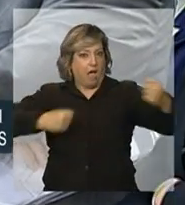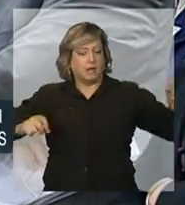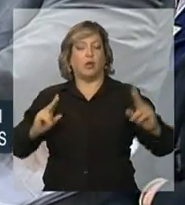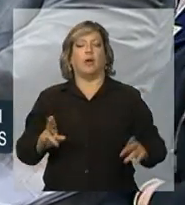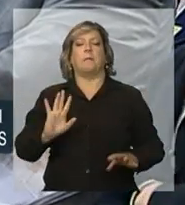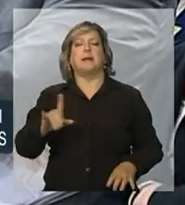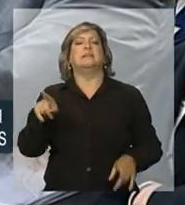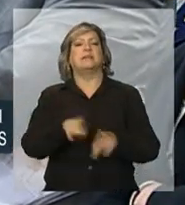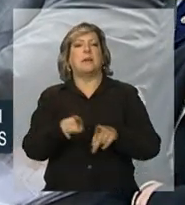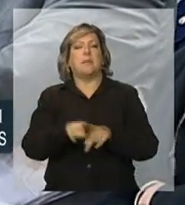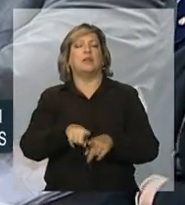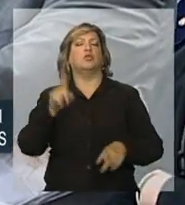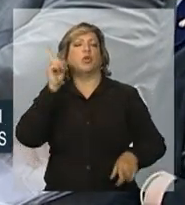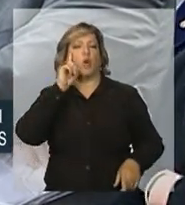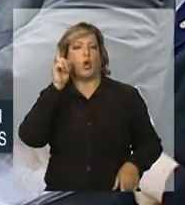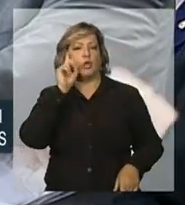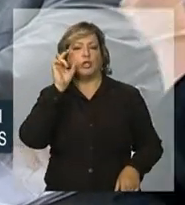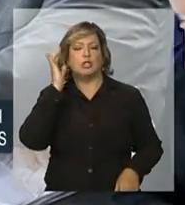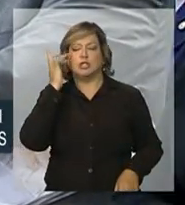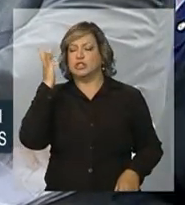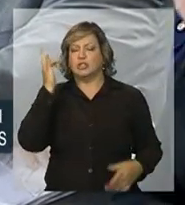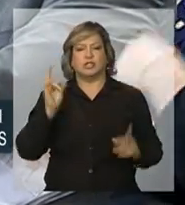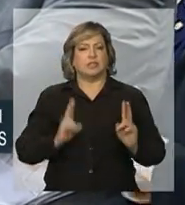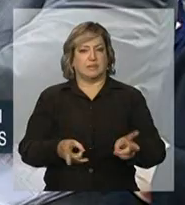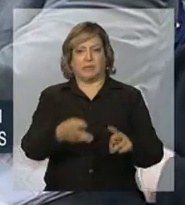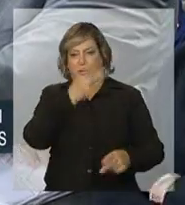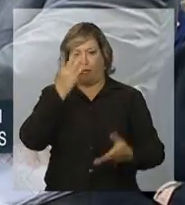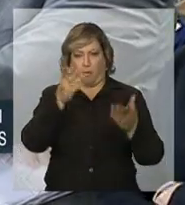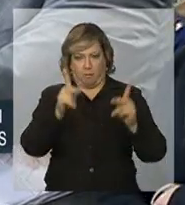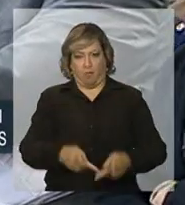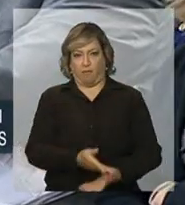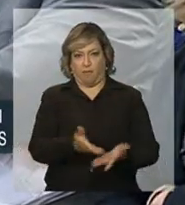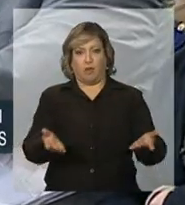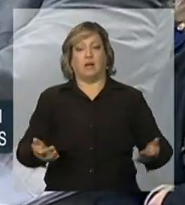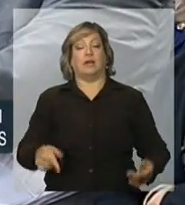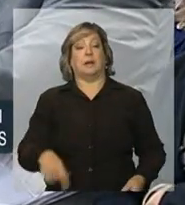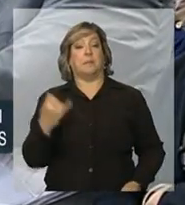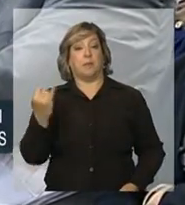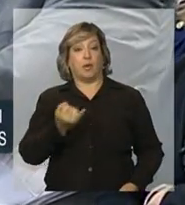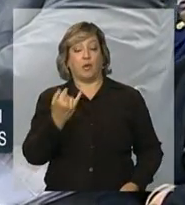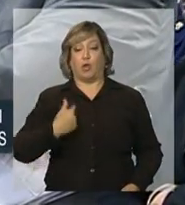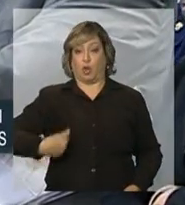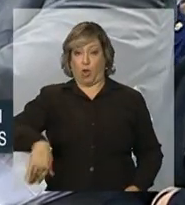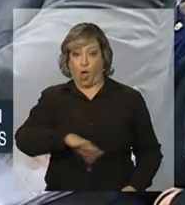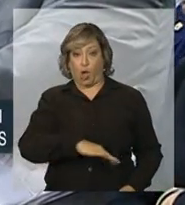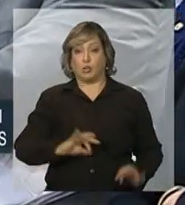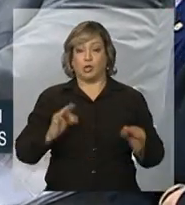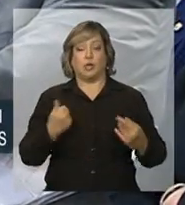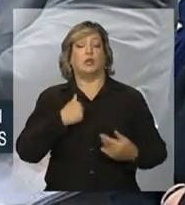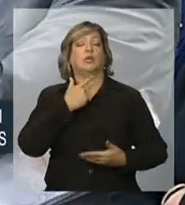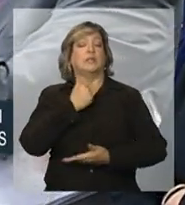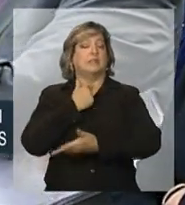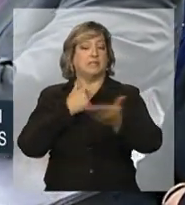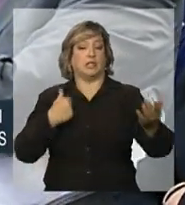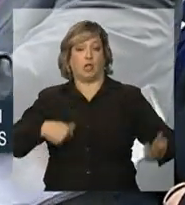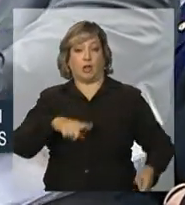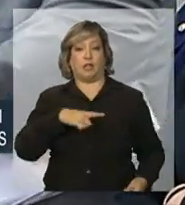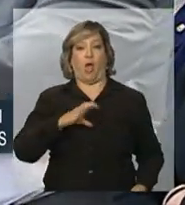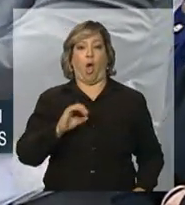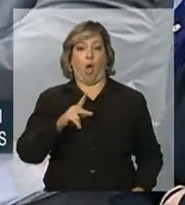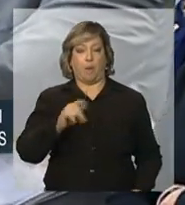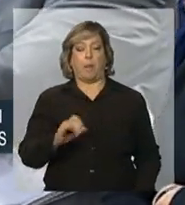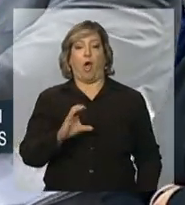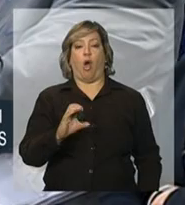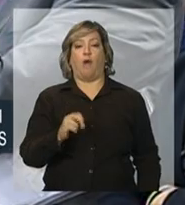da população, ela tem um marco hoje. Eu desejo que nós todos tenhamos a Copa